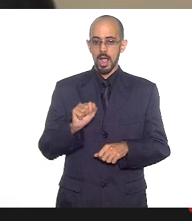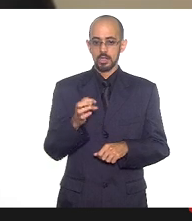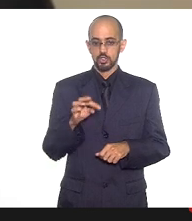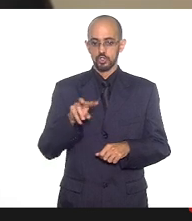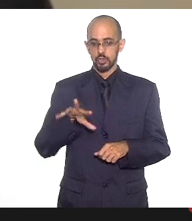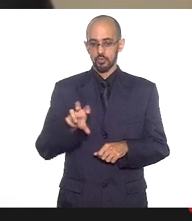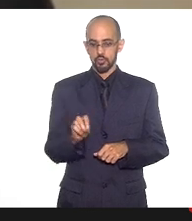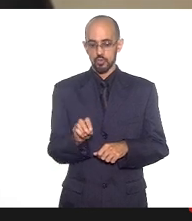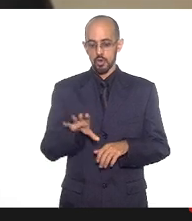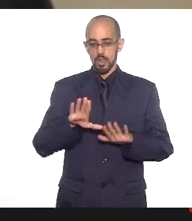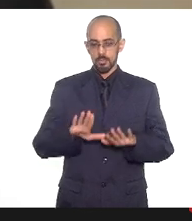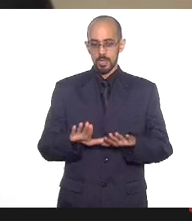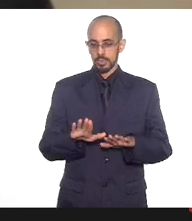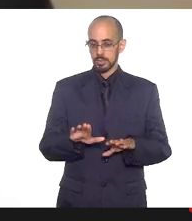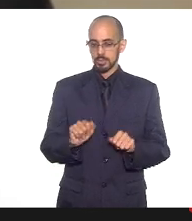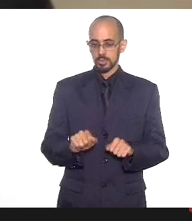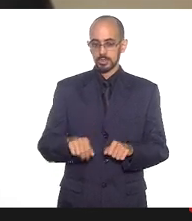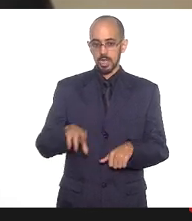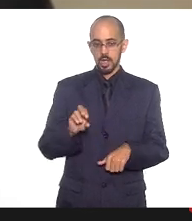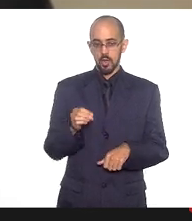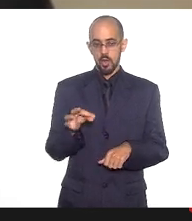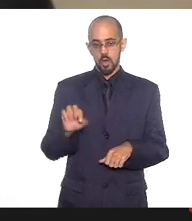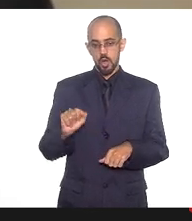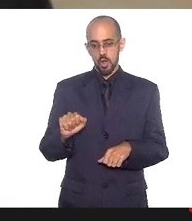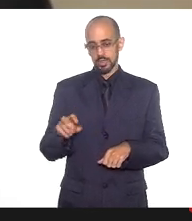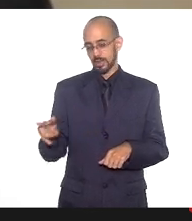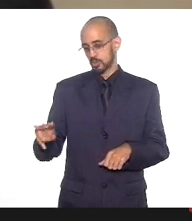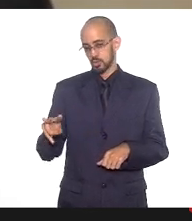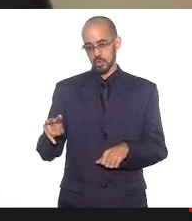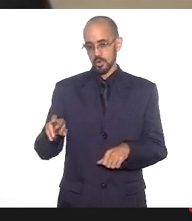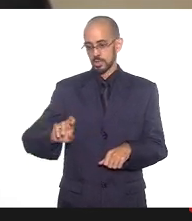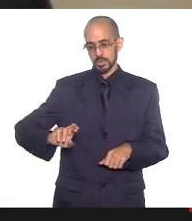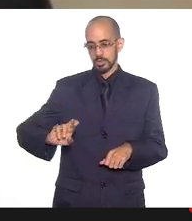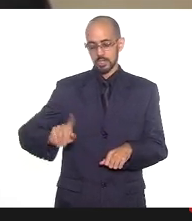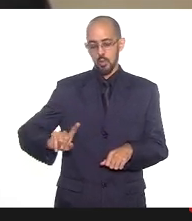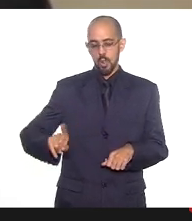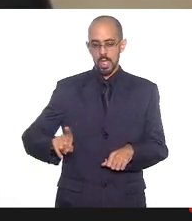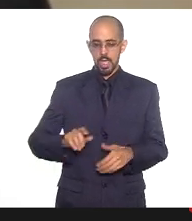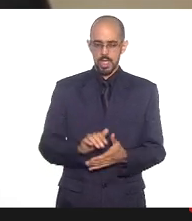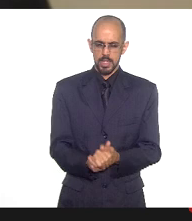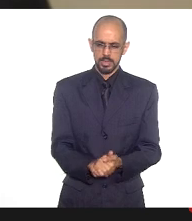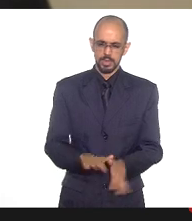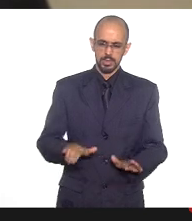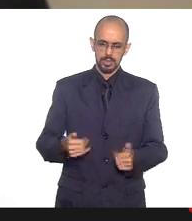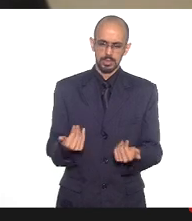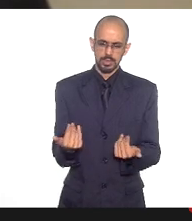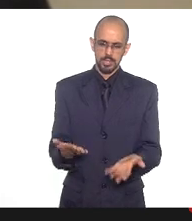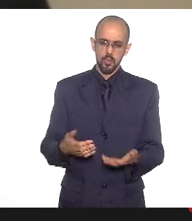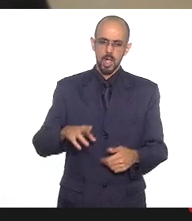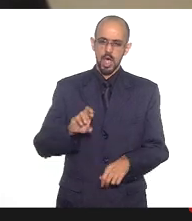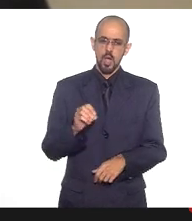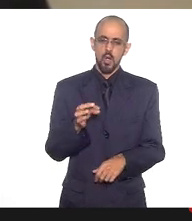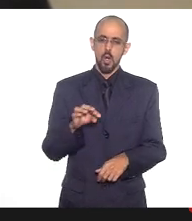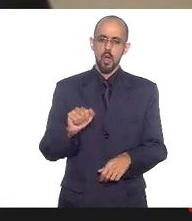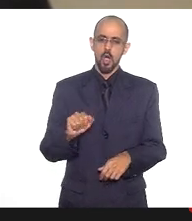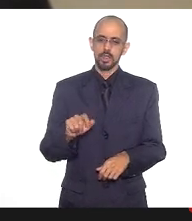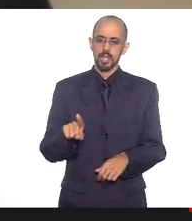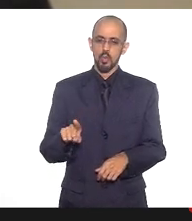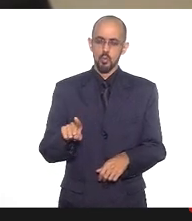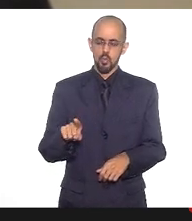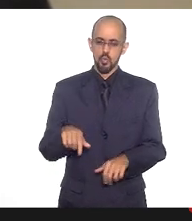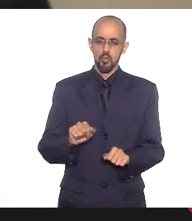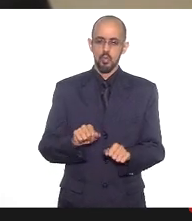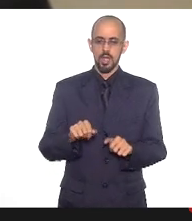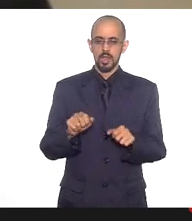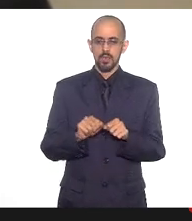dos consórcios de exploração e produção. Como a gente conversou, justamente porque Rota 1 ela foi feita como uma